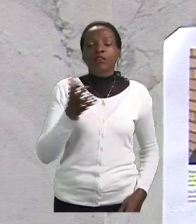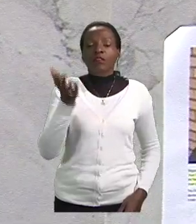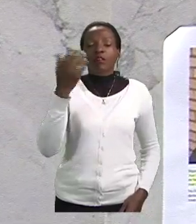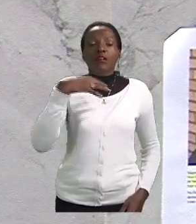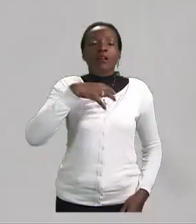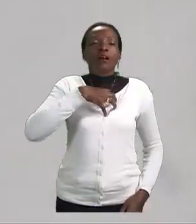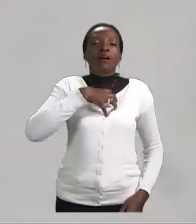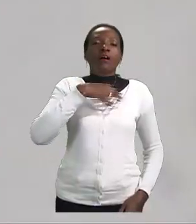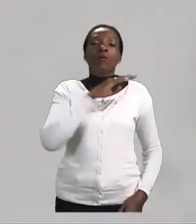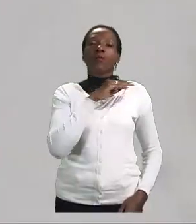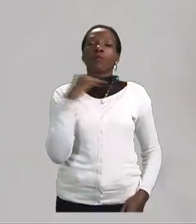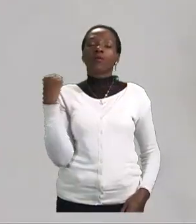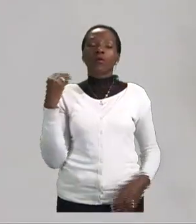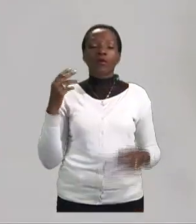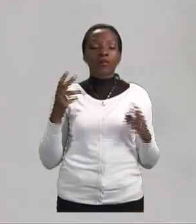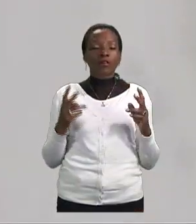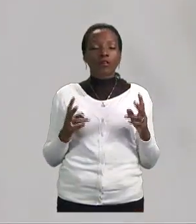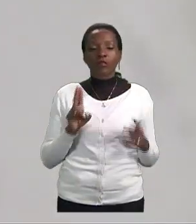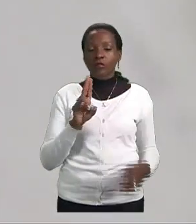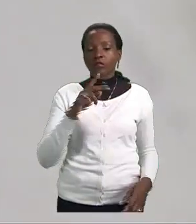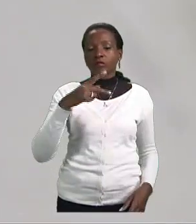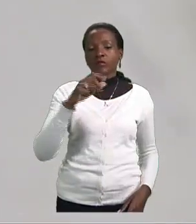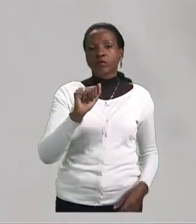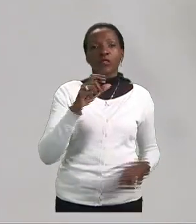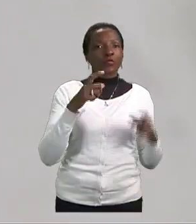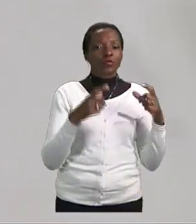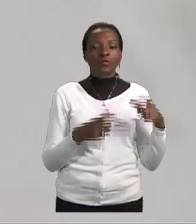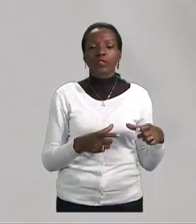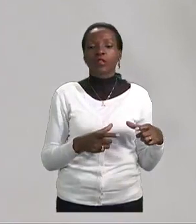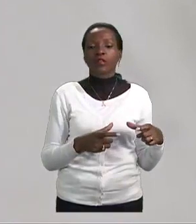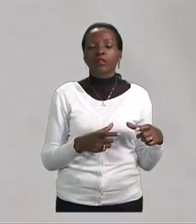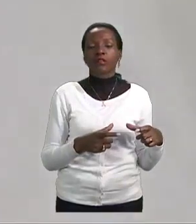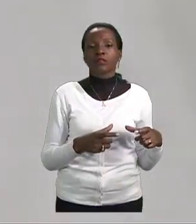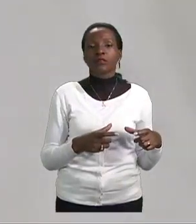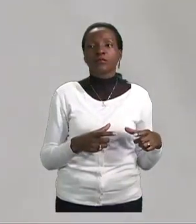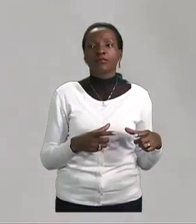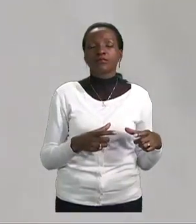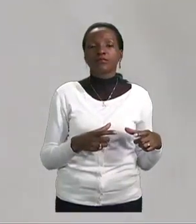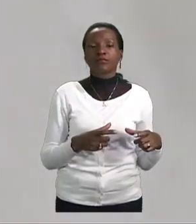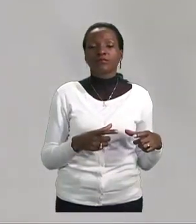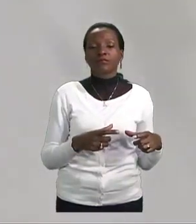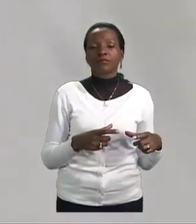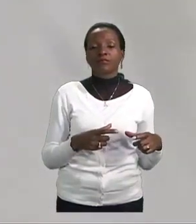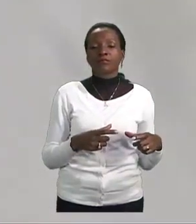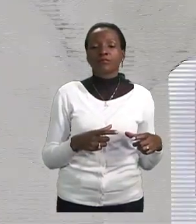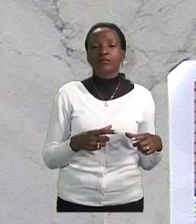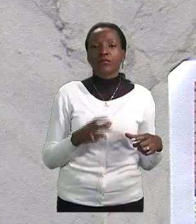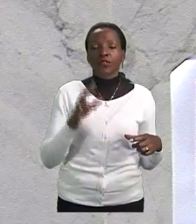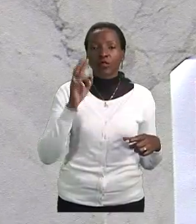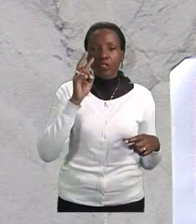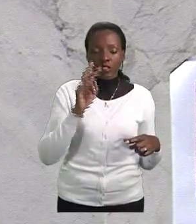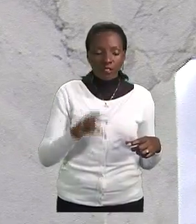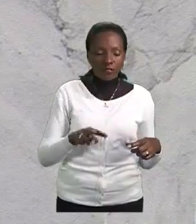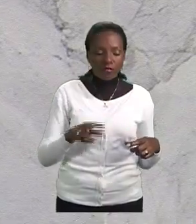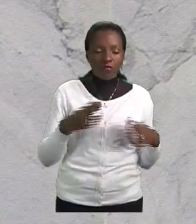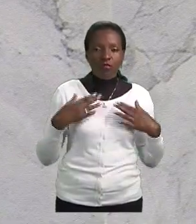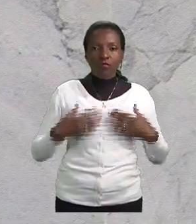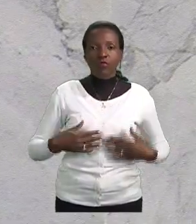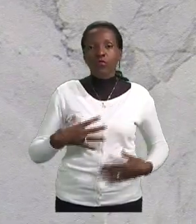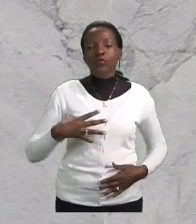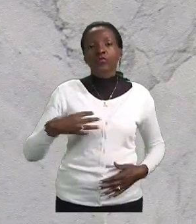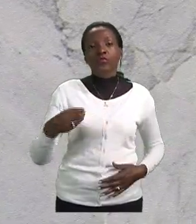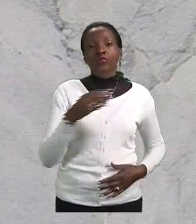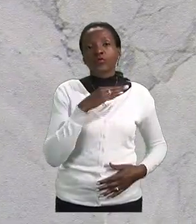e faleceu na upa no no local estava reconhecendo o corpo do próprio filho então mais uma história triste